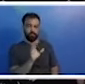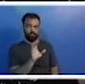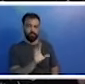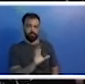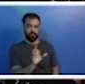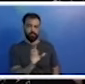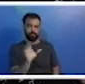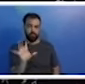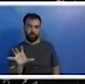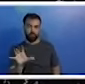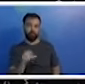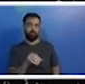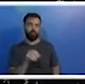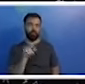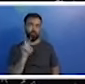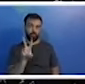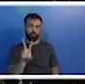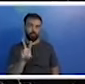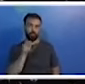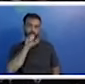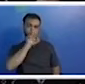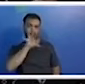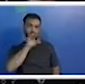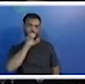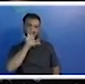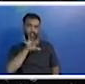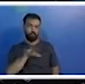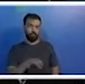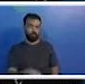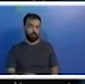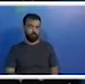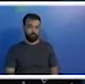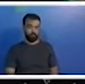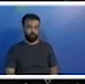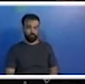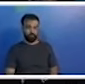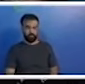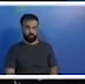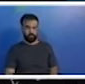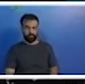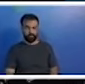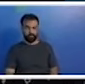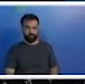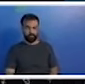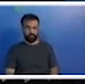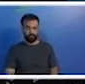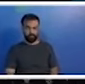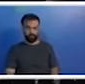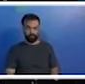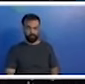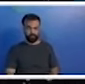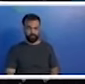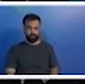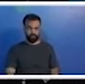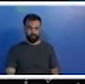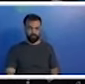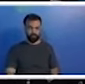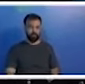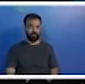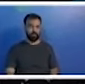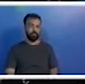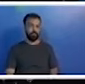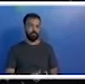me duas vezes nós abrimos a boca para falar essa palavra duas sílabas dois pedacinhos